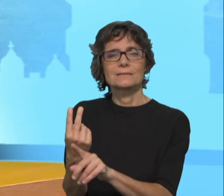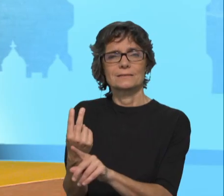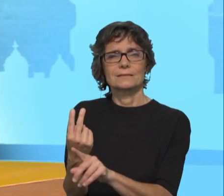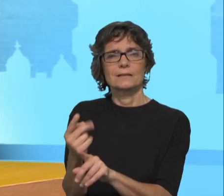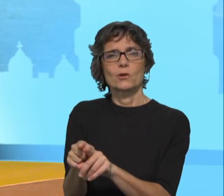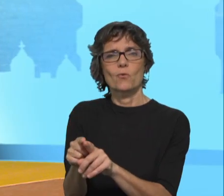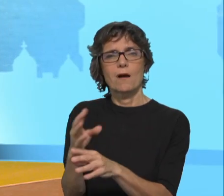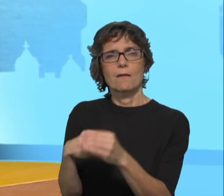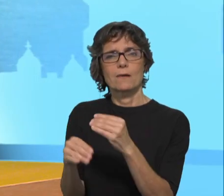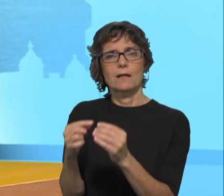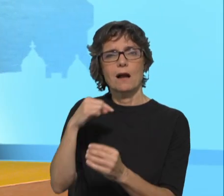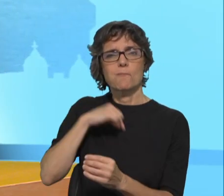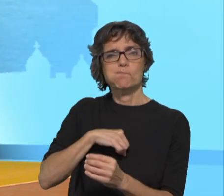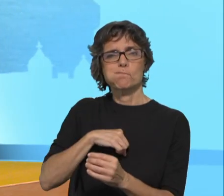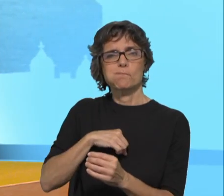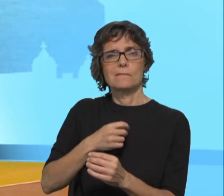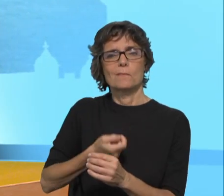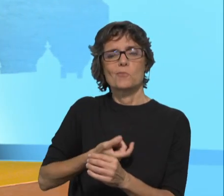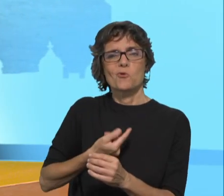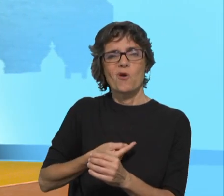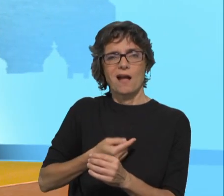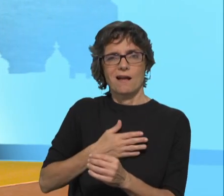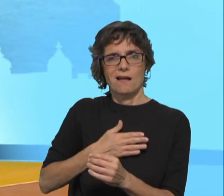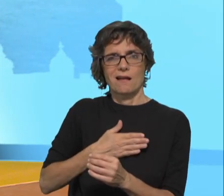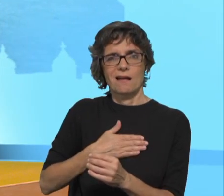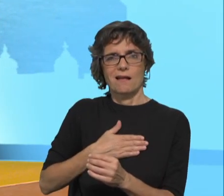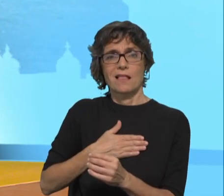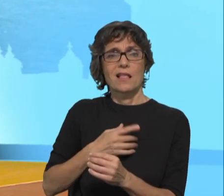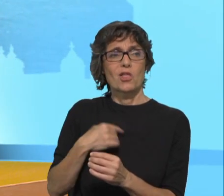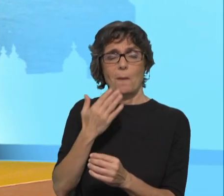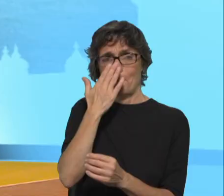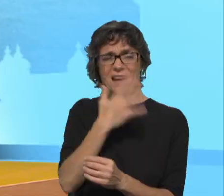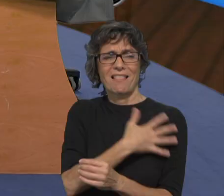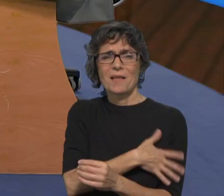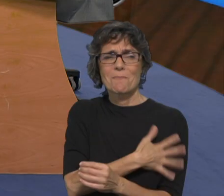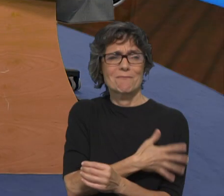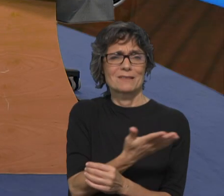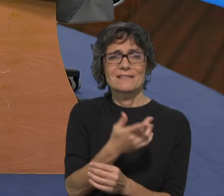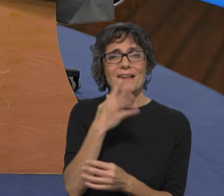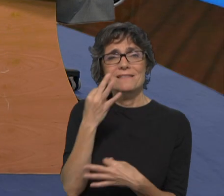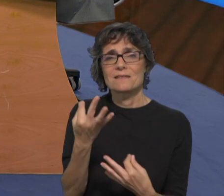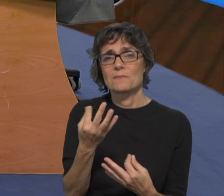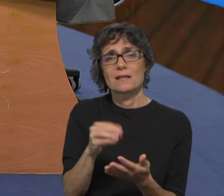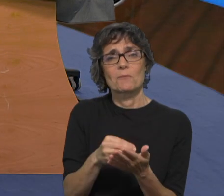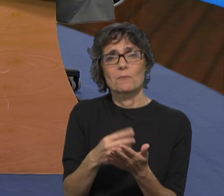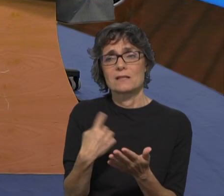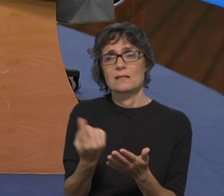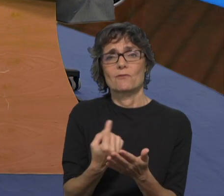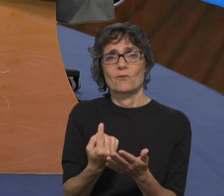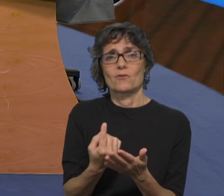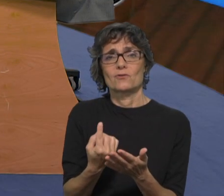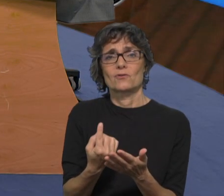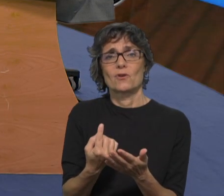nós, e imensamente pouco que existe em nós, na nossa miséria, na nossa simplicidade, na nossa pobreza, no